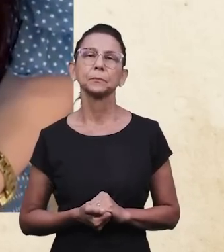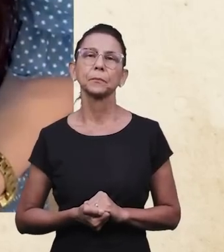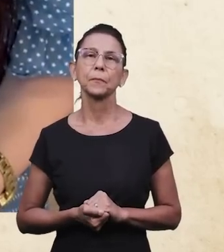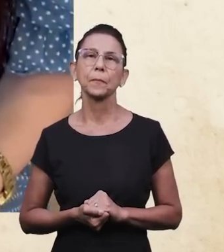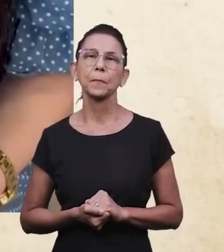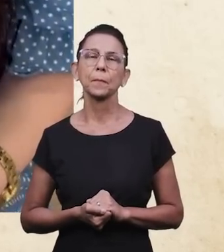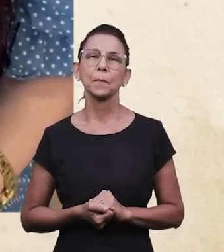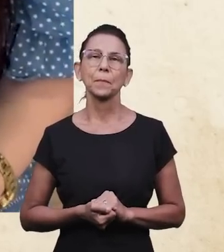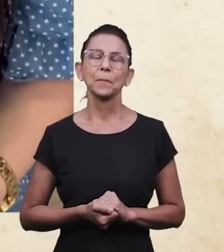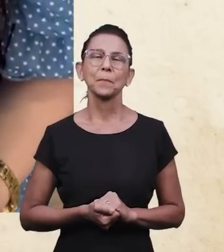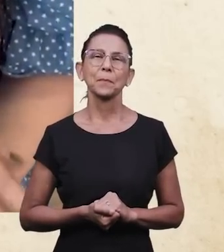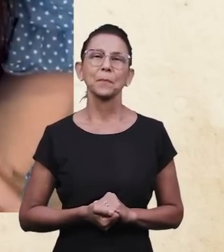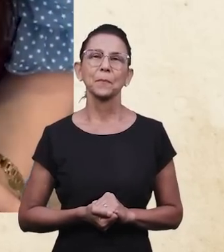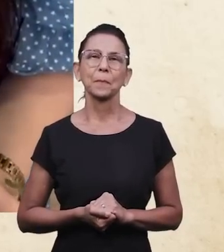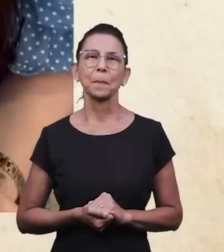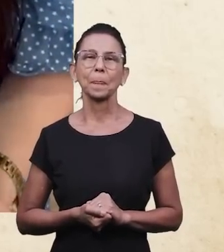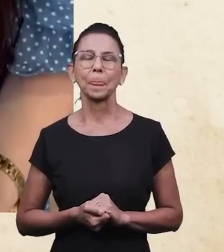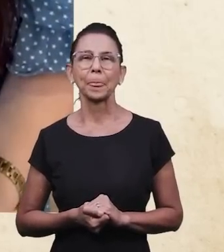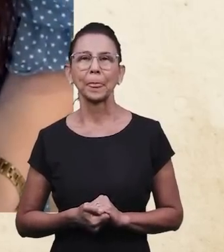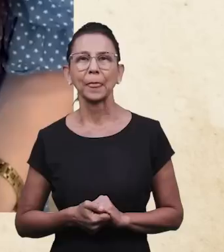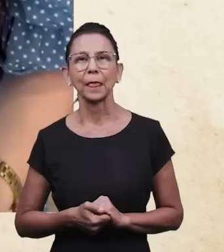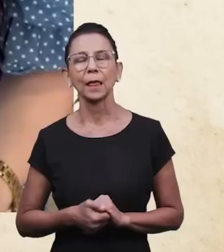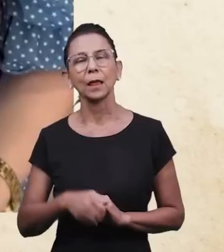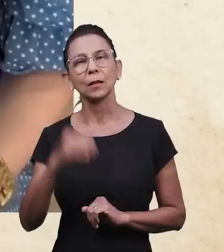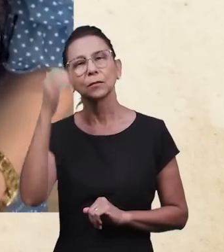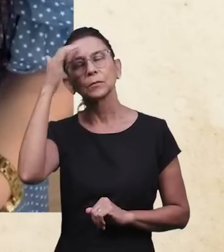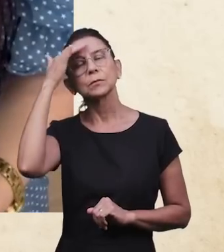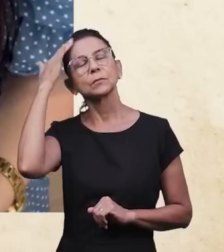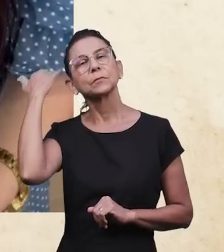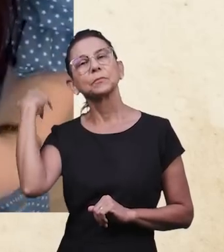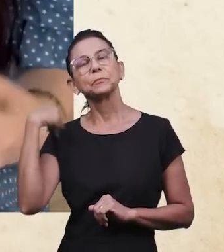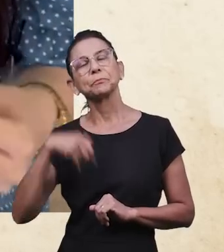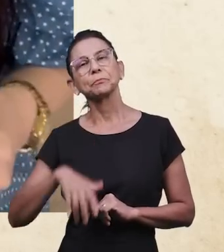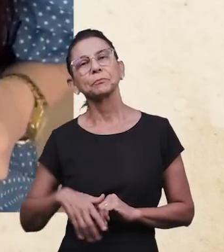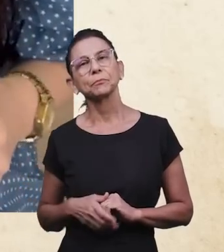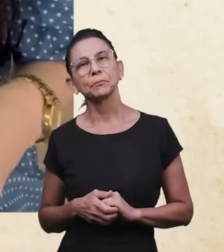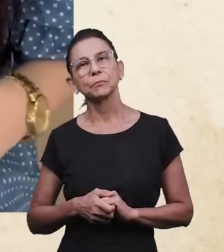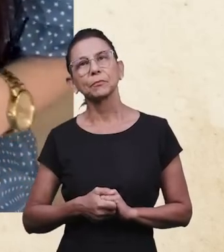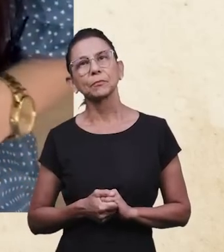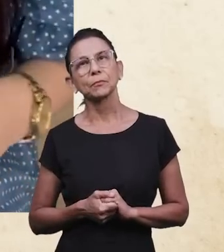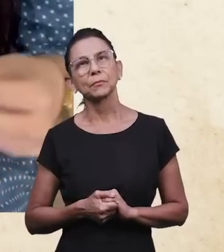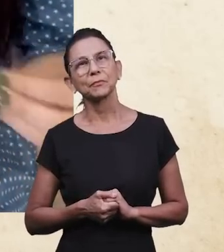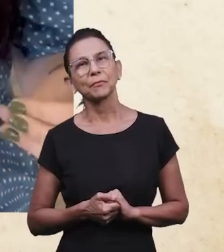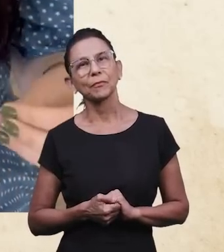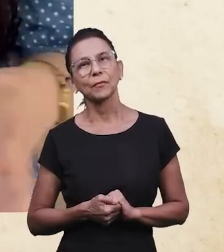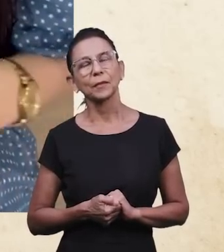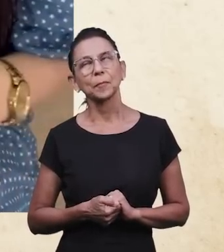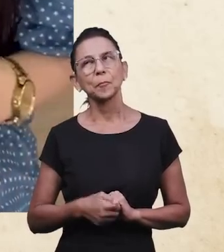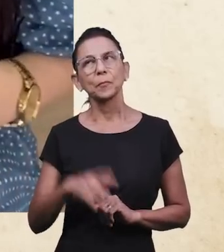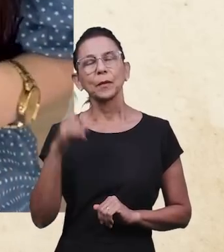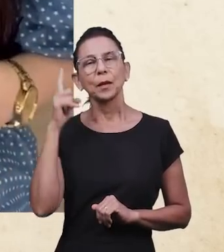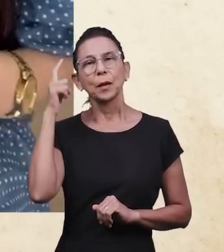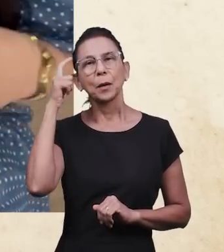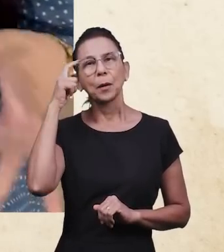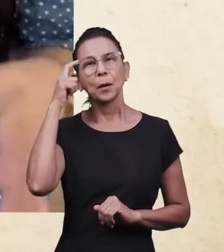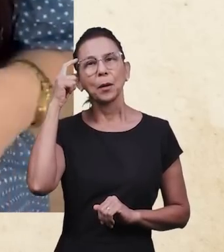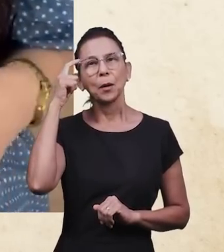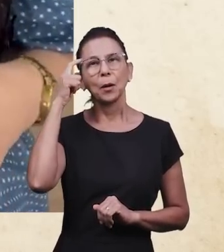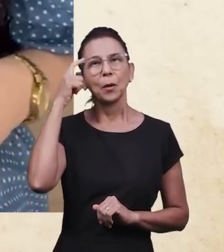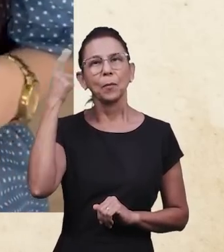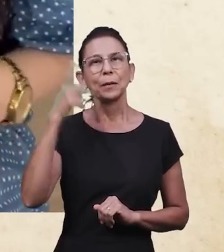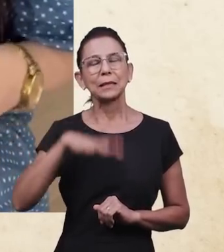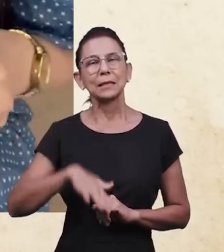naquele sonho, eu refletia sobre a não utilização durante esse tempo maior. E eu considerava que esse tempo maior seriam de aproximadamente